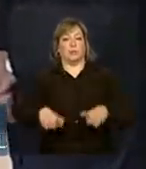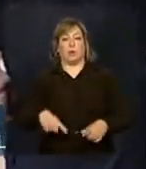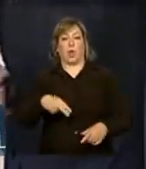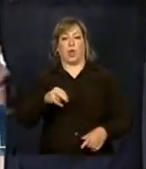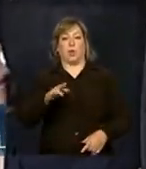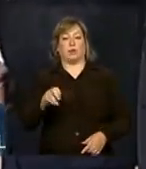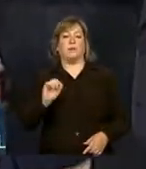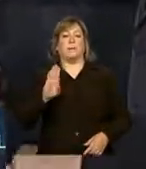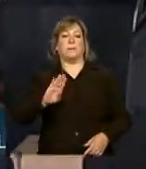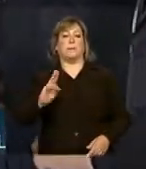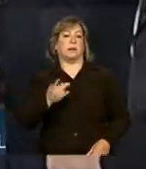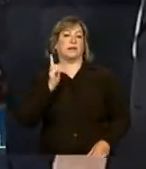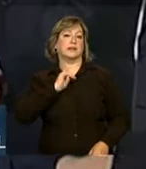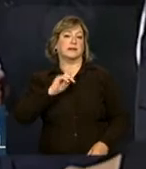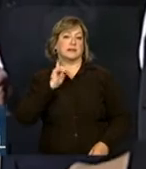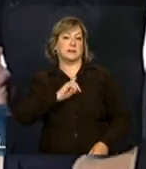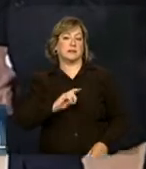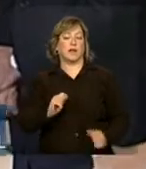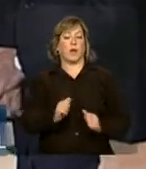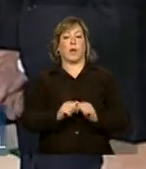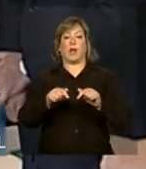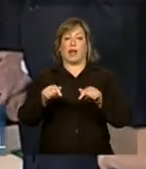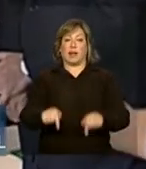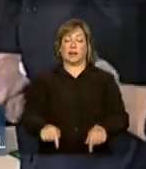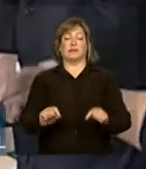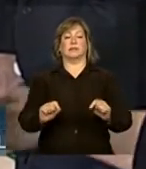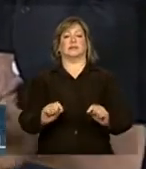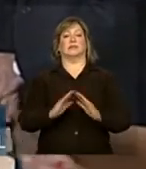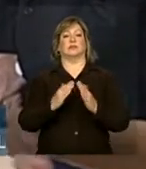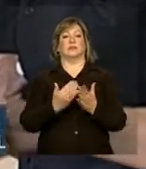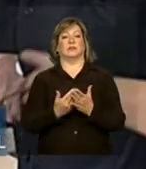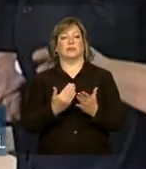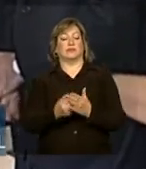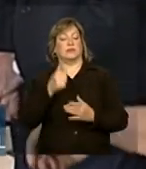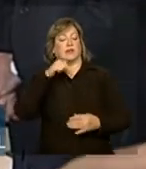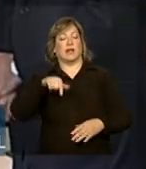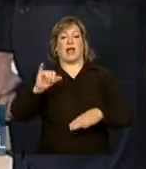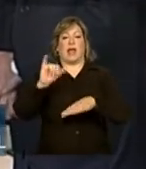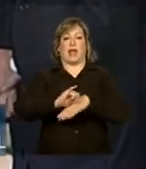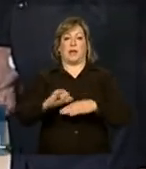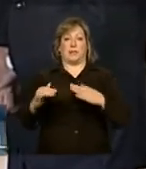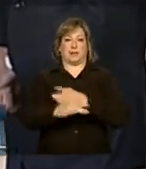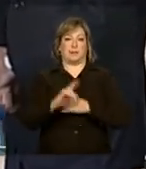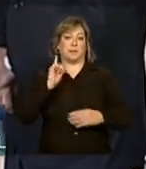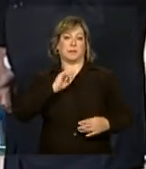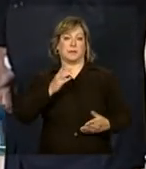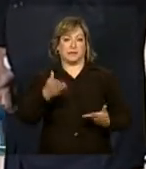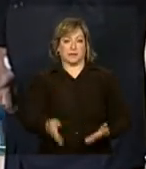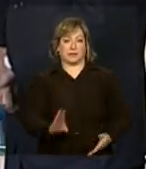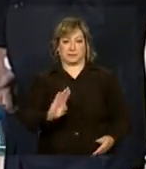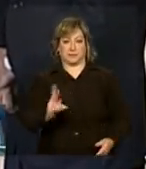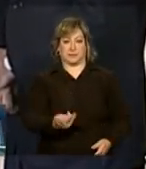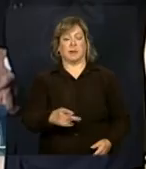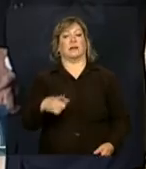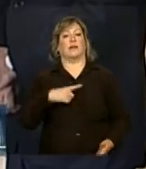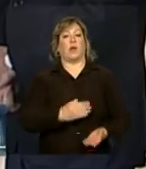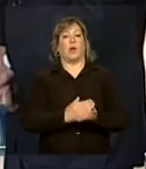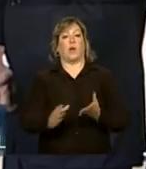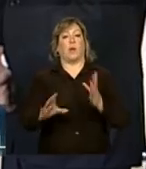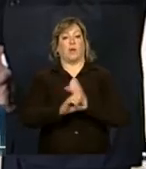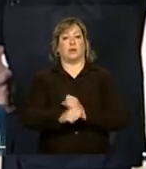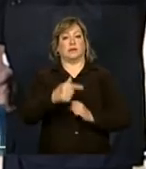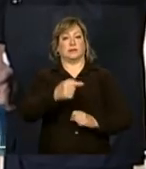região norte de Belo Horizonte. Com essa unidade, a capital mineira passa a contar com